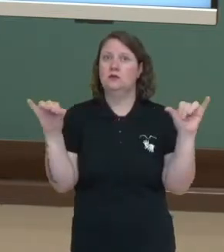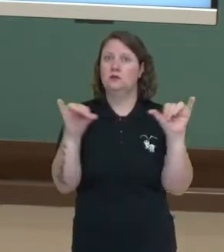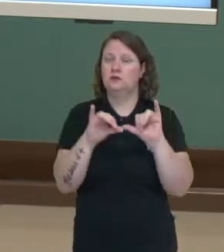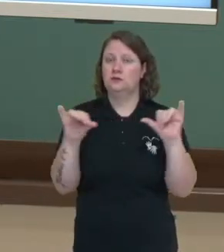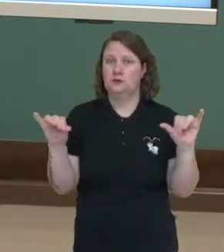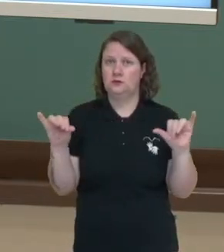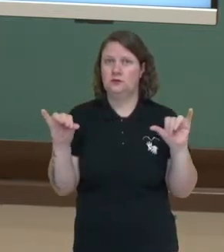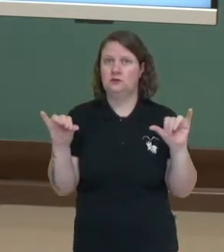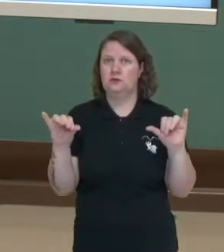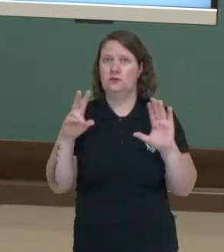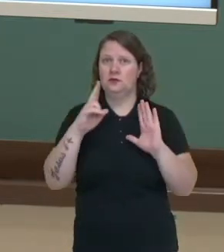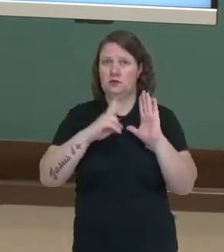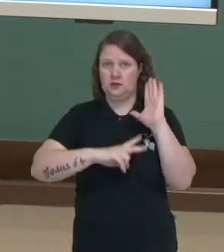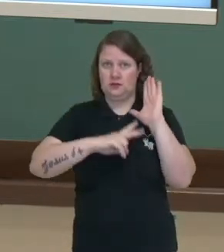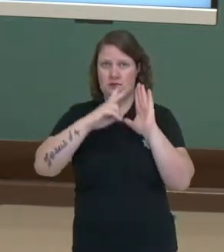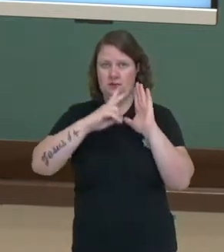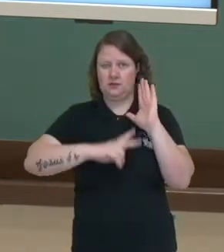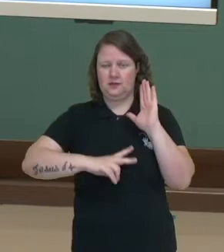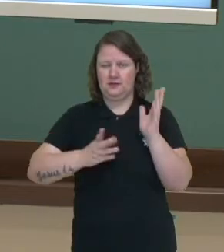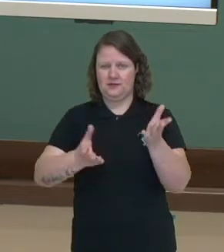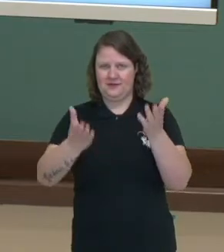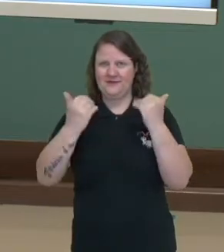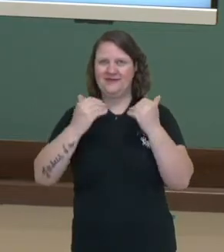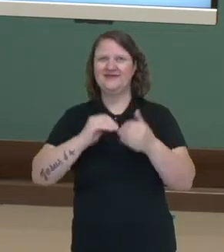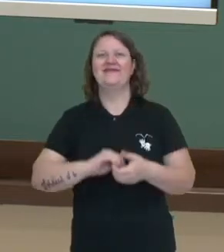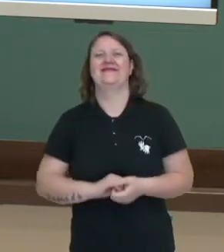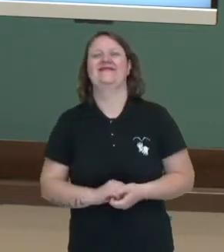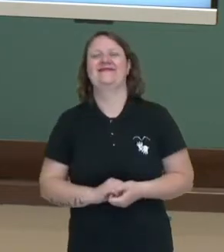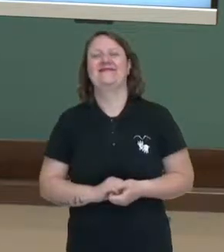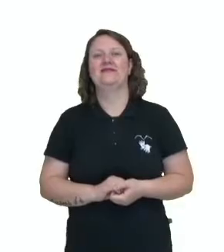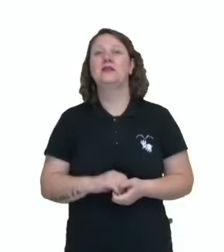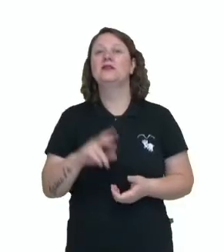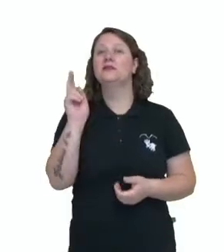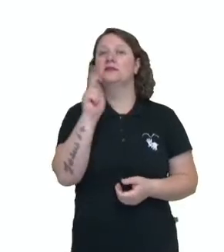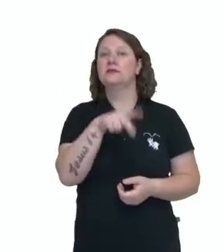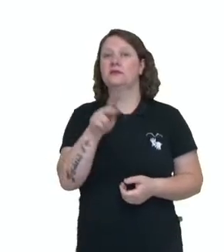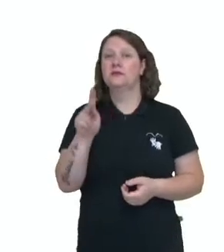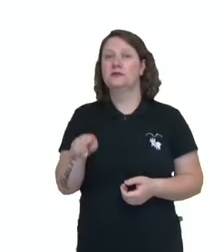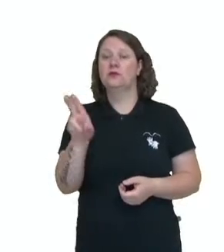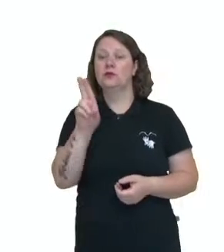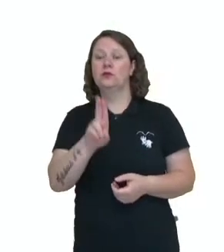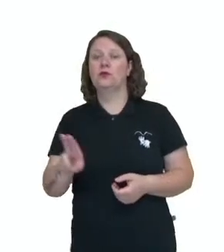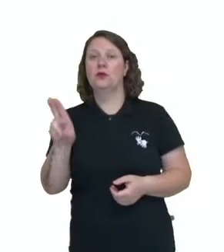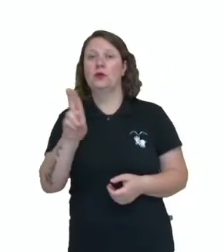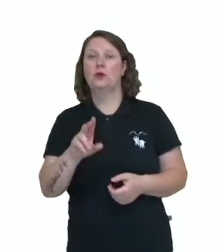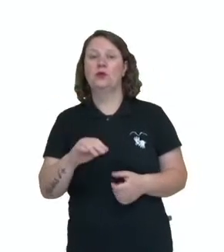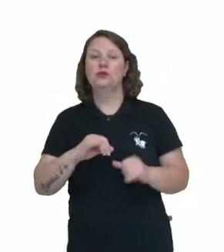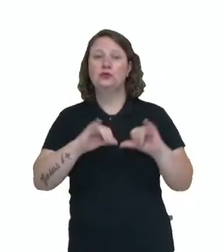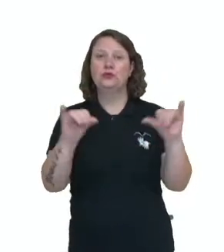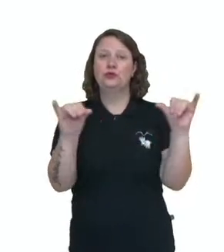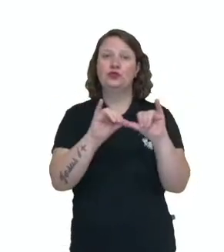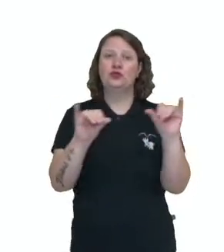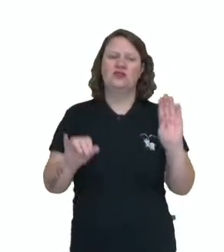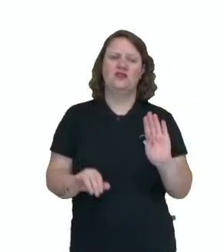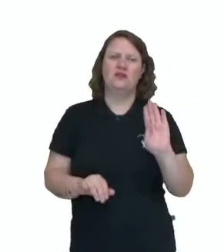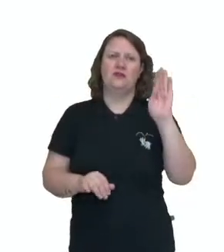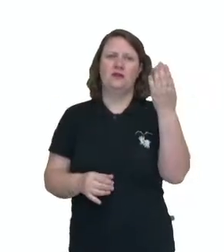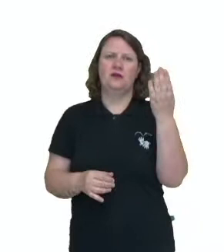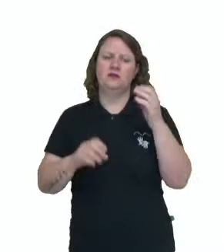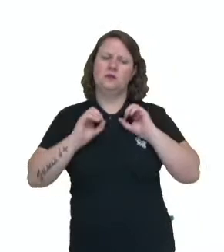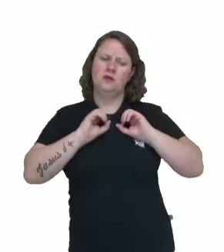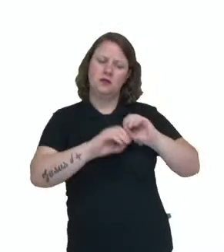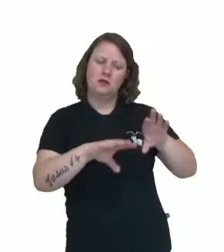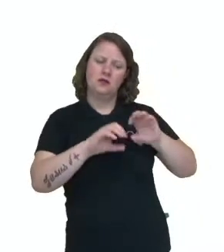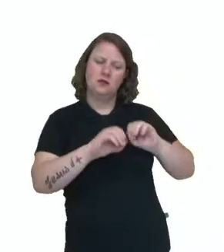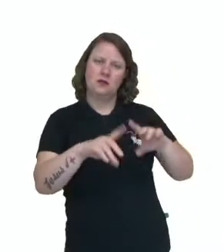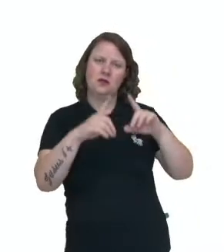fragmento para a nossa leitura. Vamos a ele. Professor usa fake news para ensinar ciência na